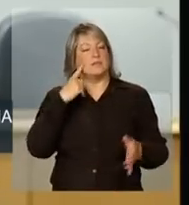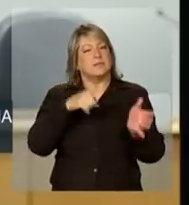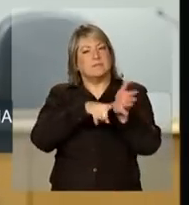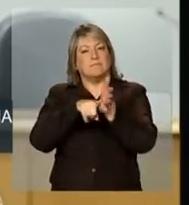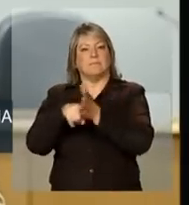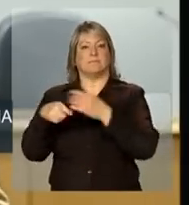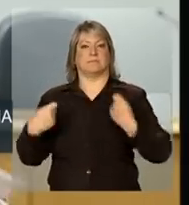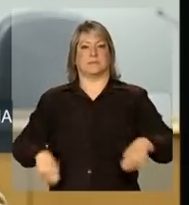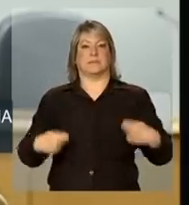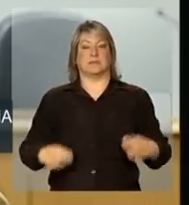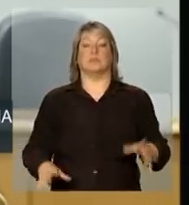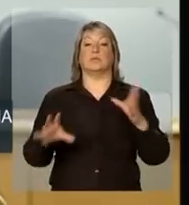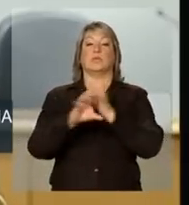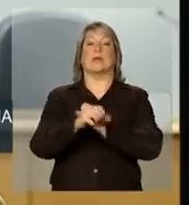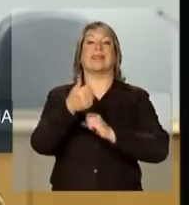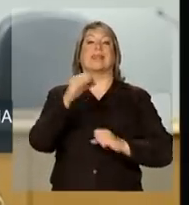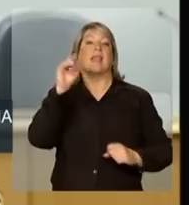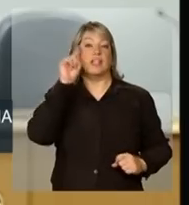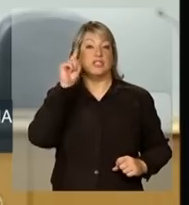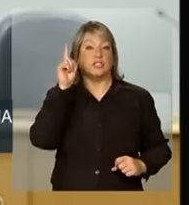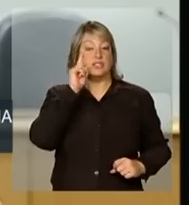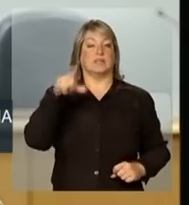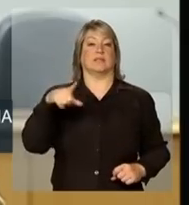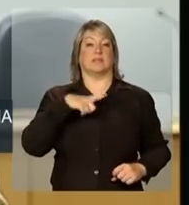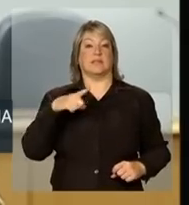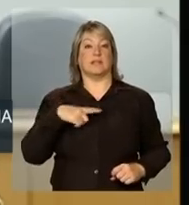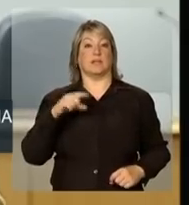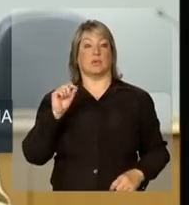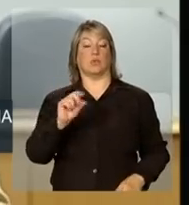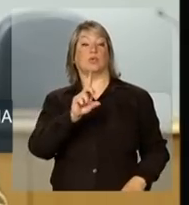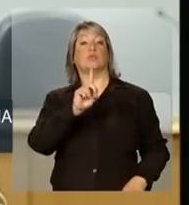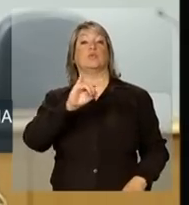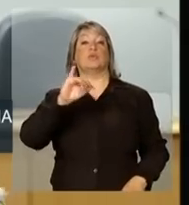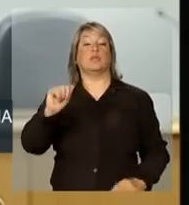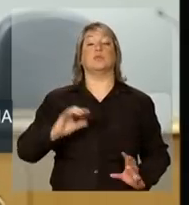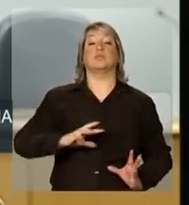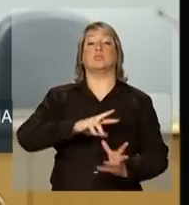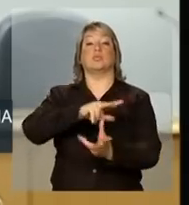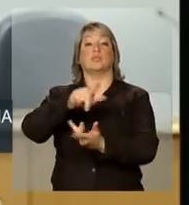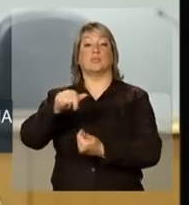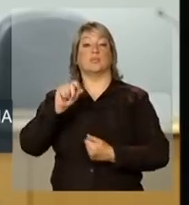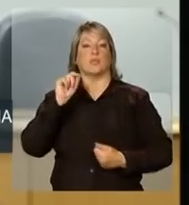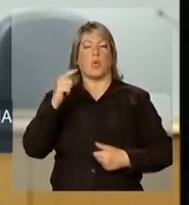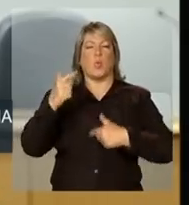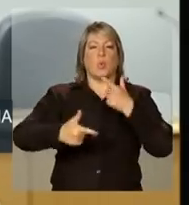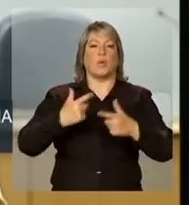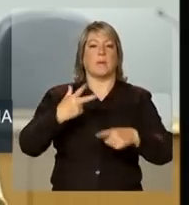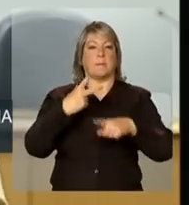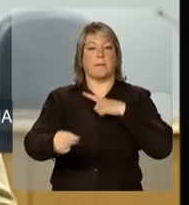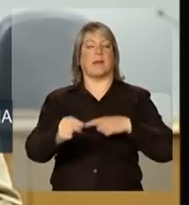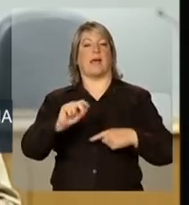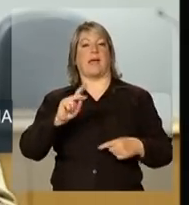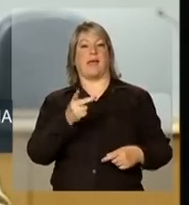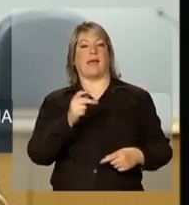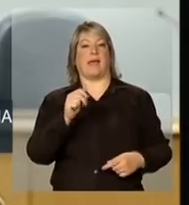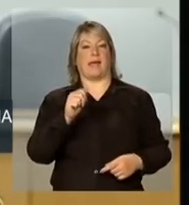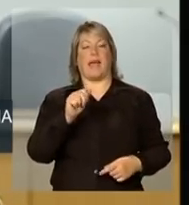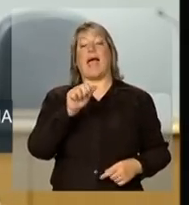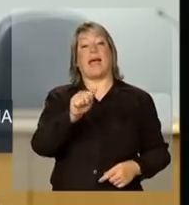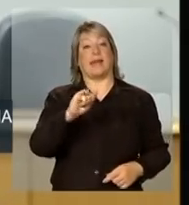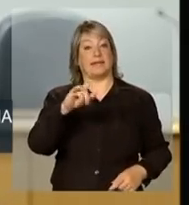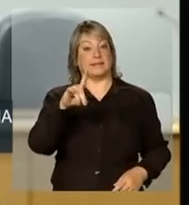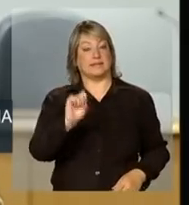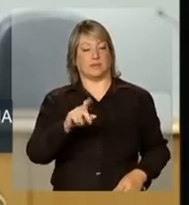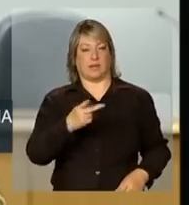dias que antecedem o dia mundial de luta contra a aides que é o dia primeiro de dezembro haverá uma grande